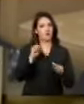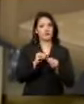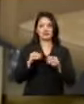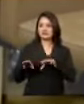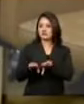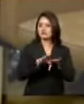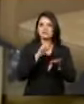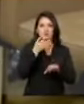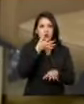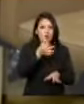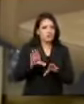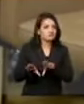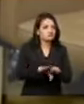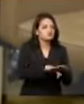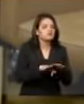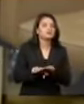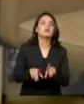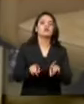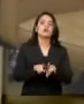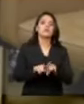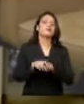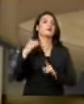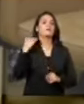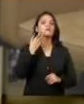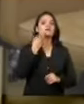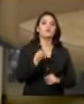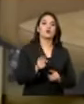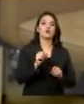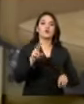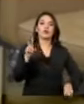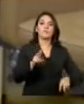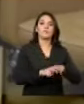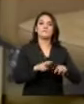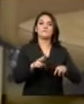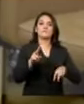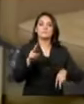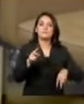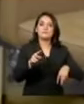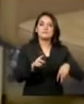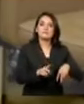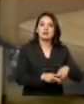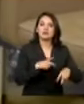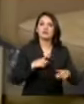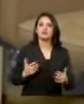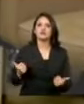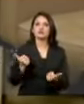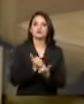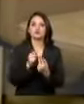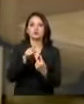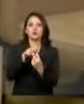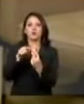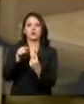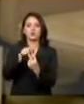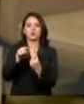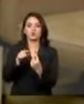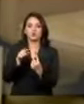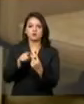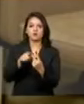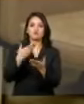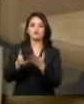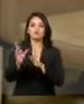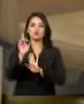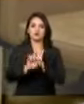época, afirmou o seguinte: a pena privativa de liberdade fora substituída por duas penas restritivas de direitos, as quais somente